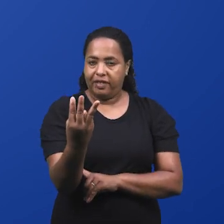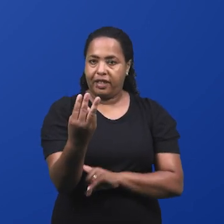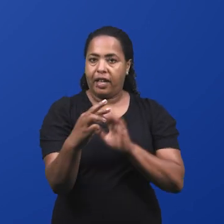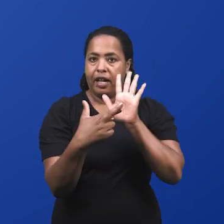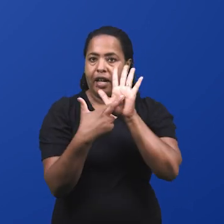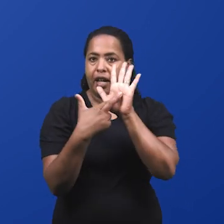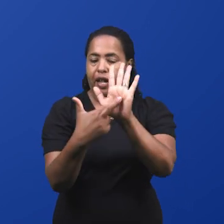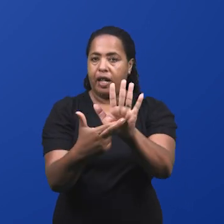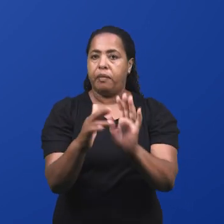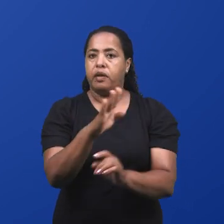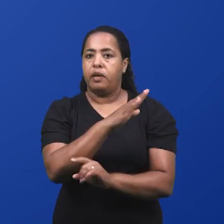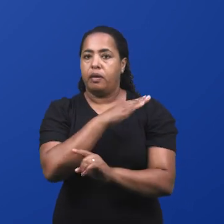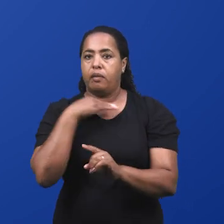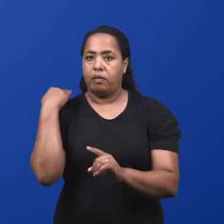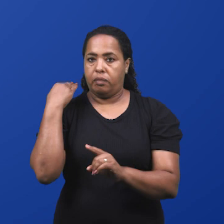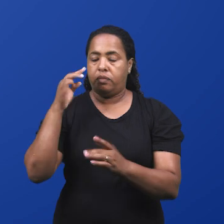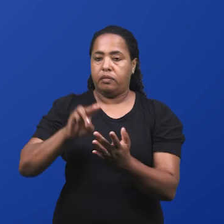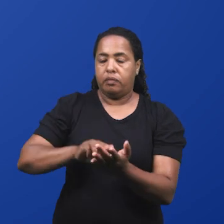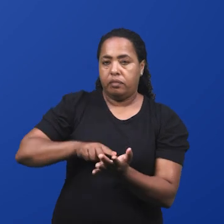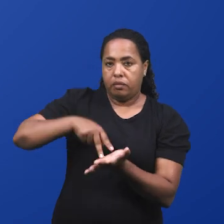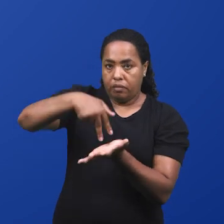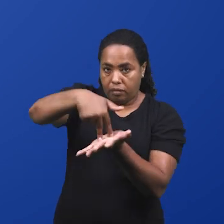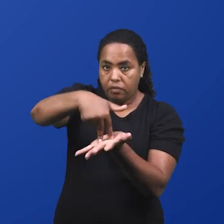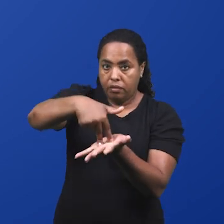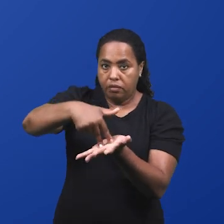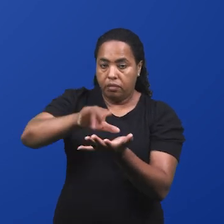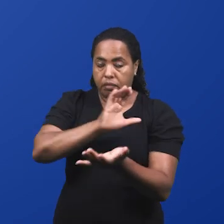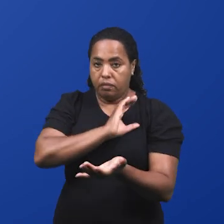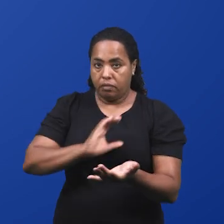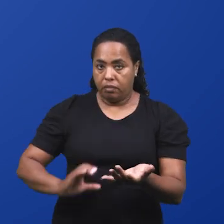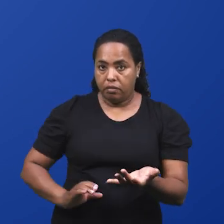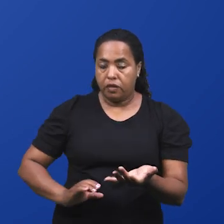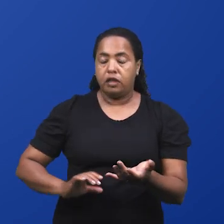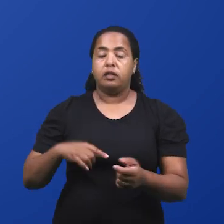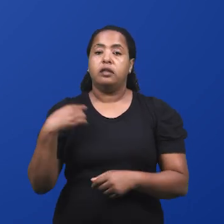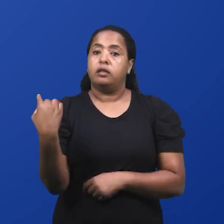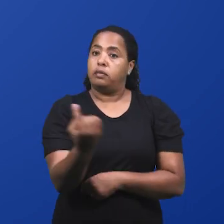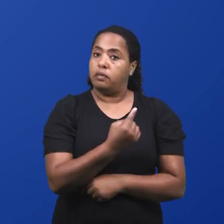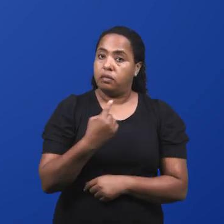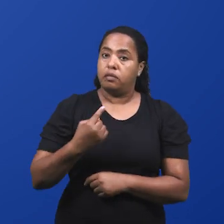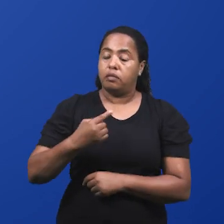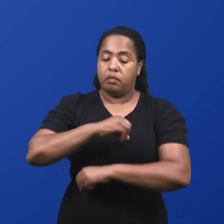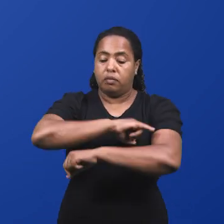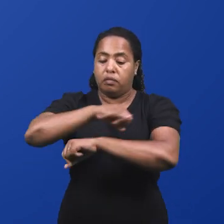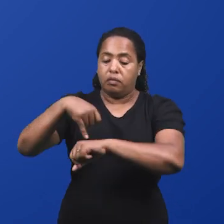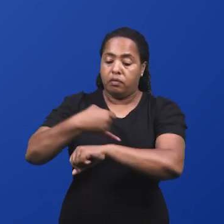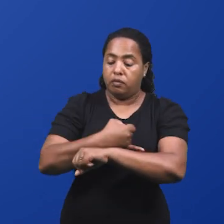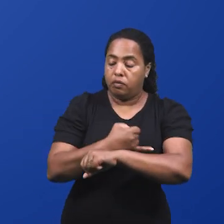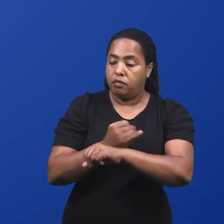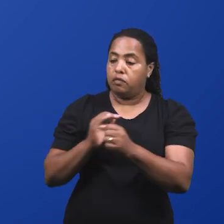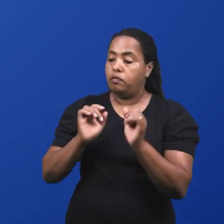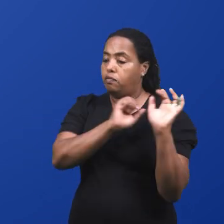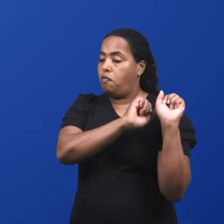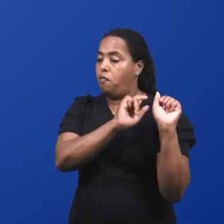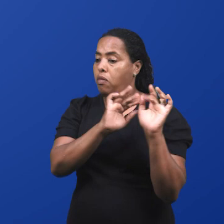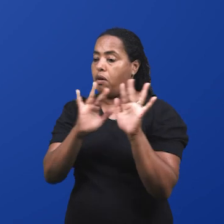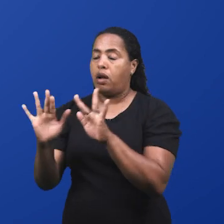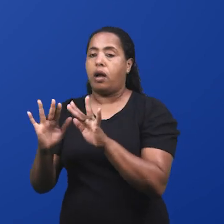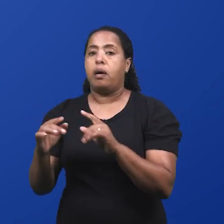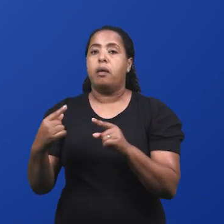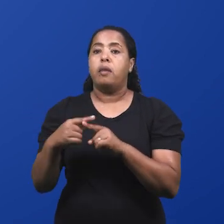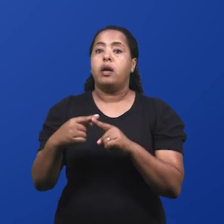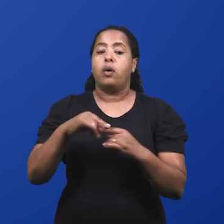o valor profético do número 3, que representa a morte e ressurreição de Cristo. E para